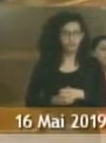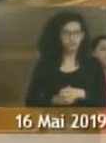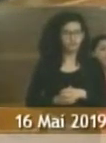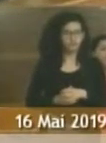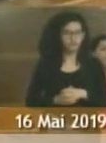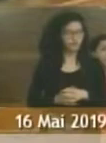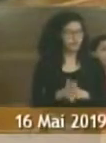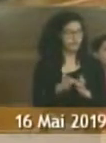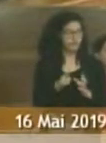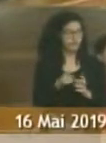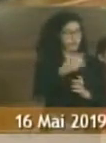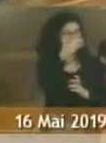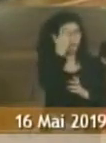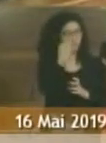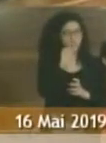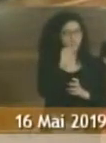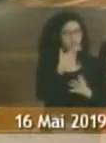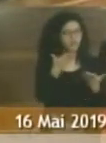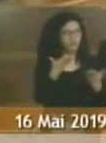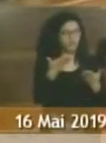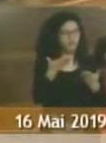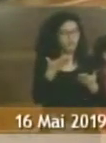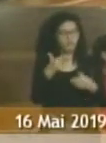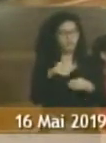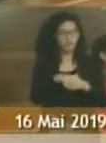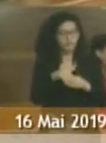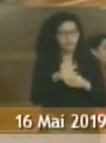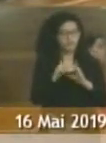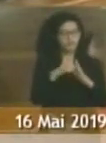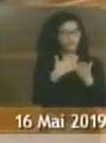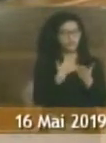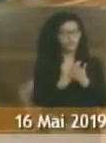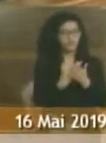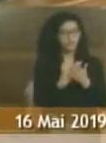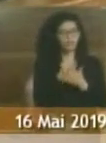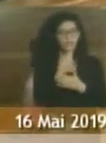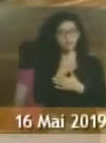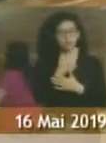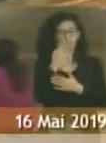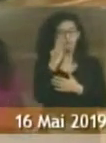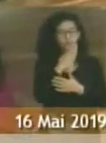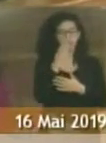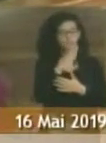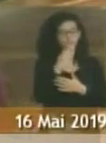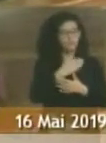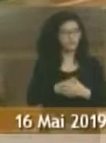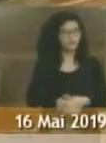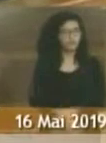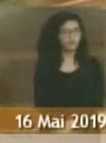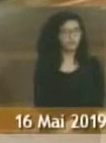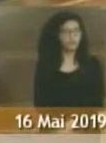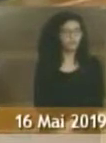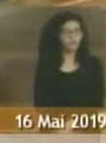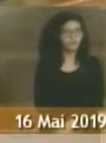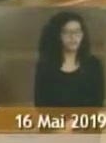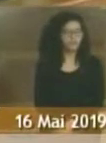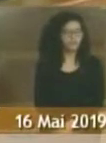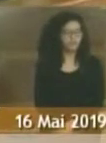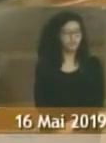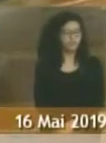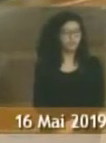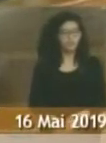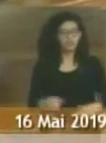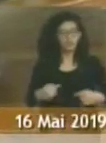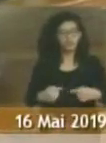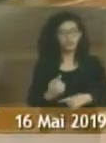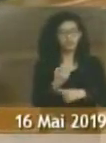Não havendo mais oradores pelo expediente, colocarei em discussão e votação os requerimentos verbais que solicitaram o regime de urgência. Em